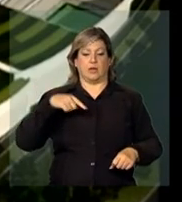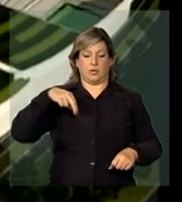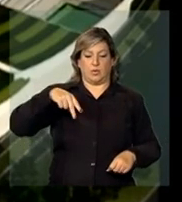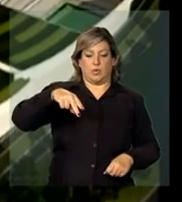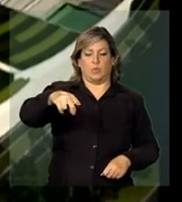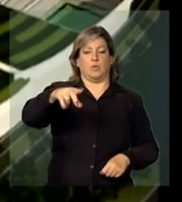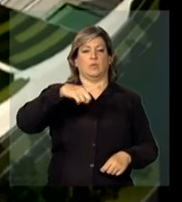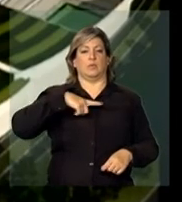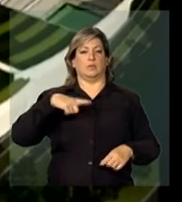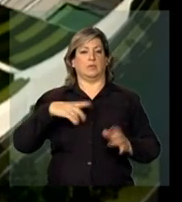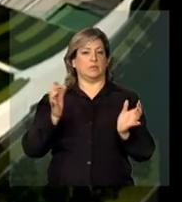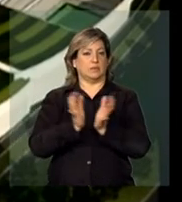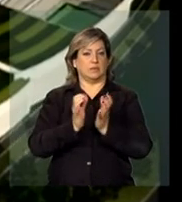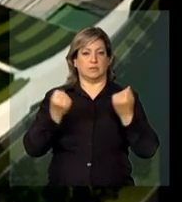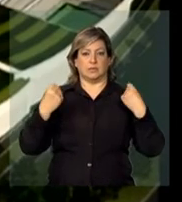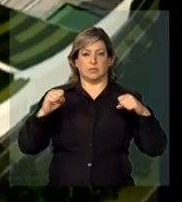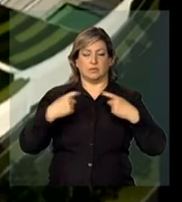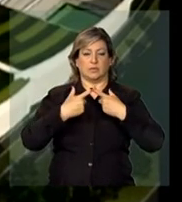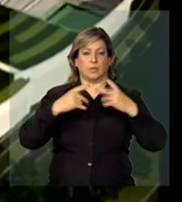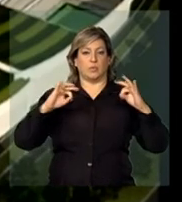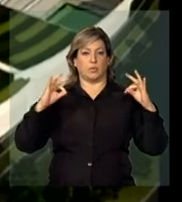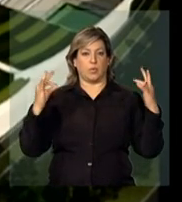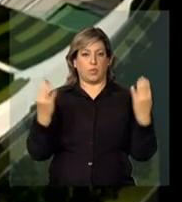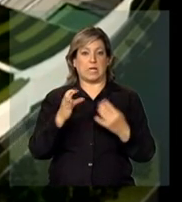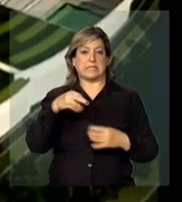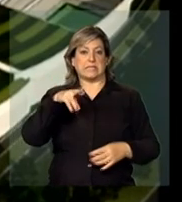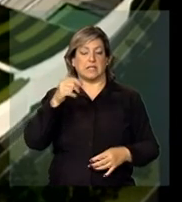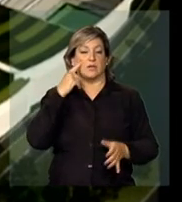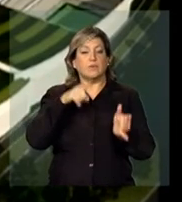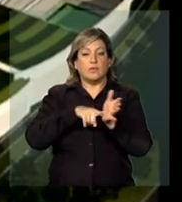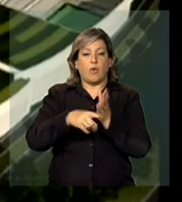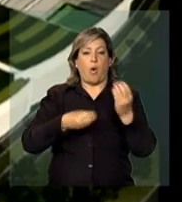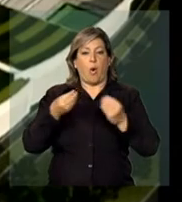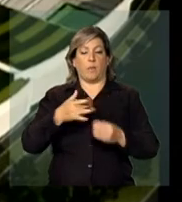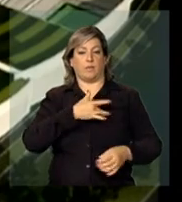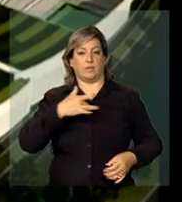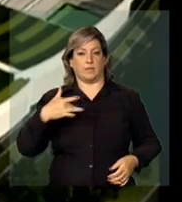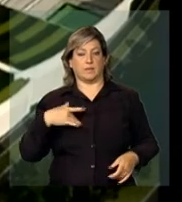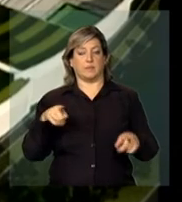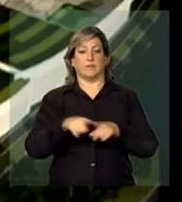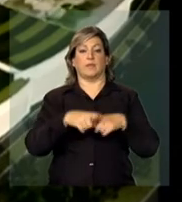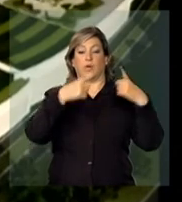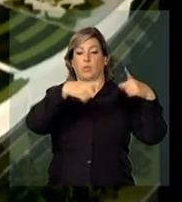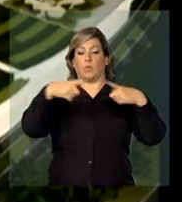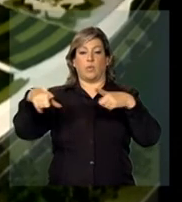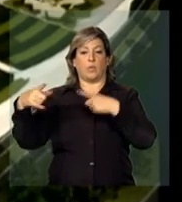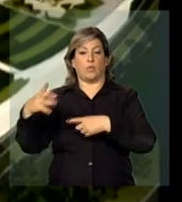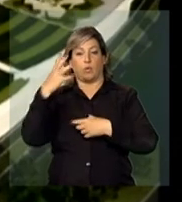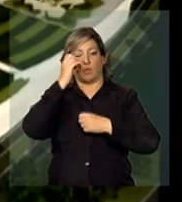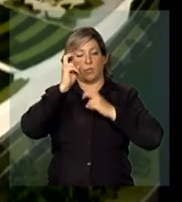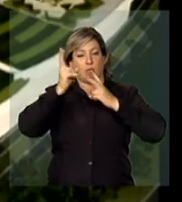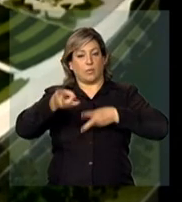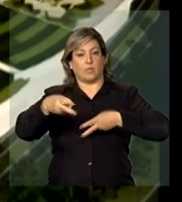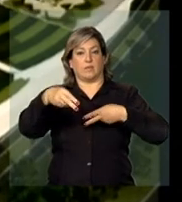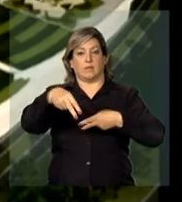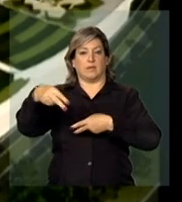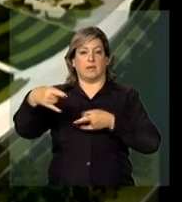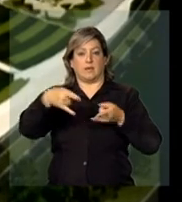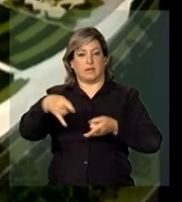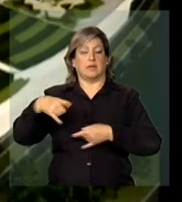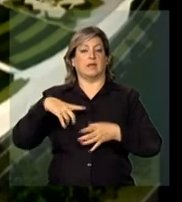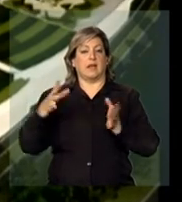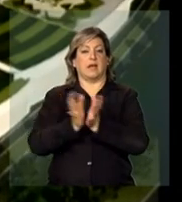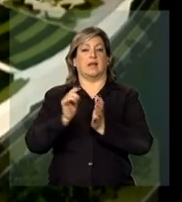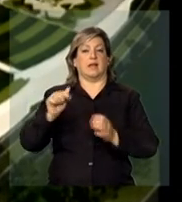centros de avaliação da condição funcional alojamento para os nossos atletas e